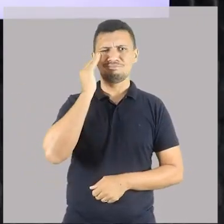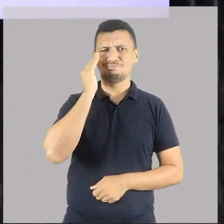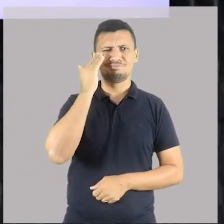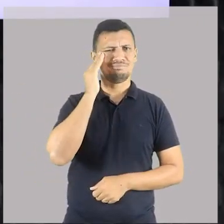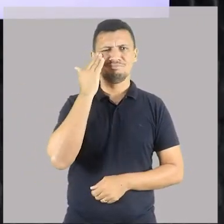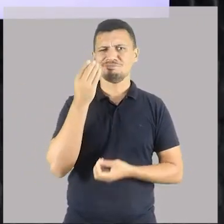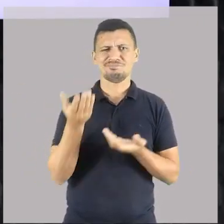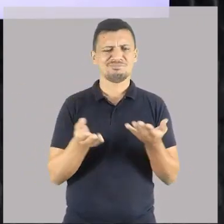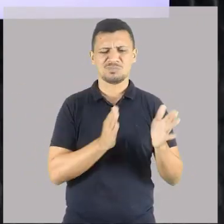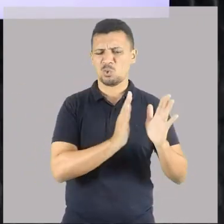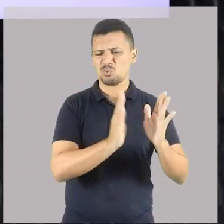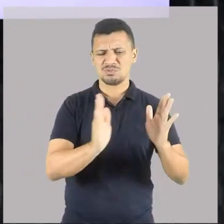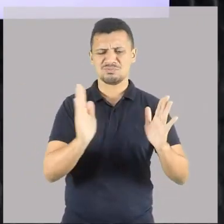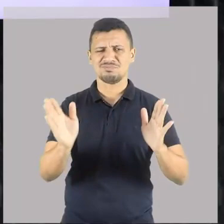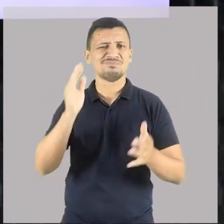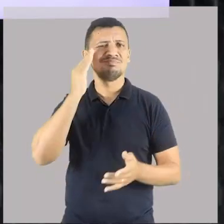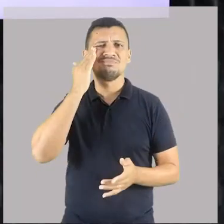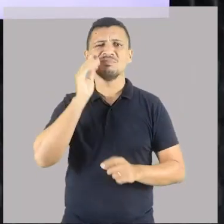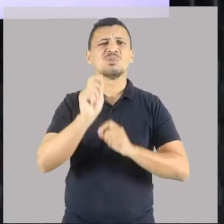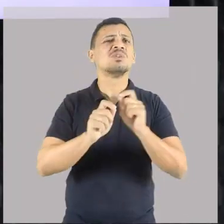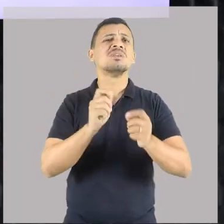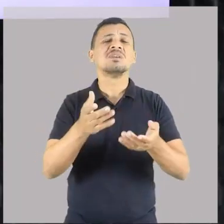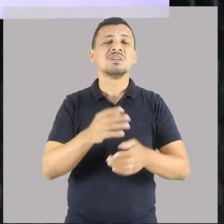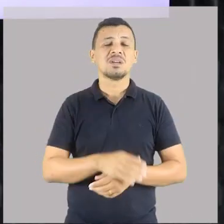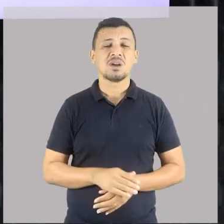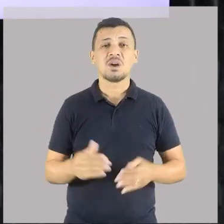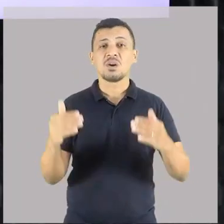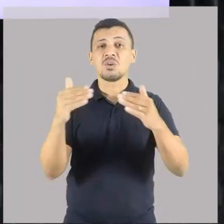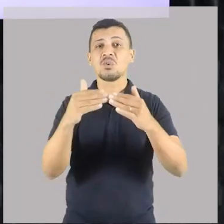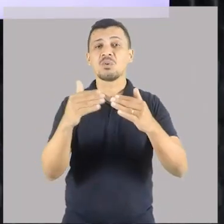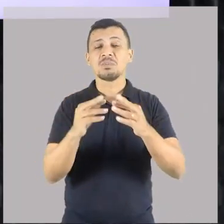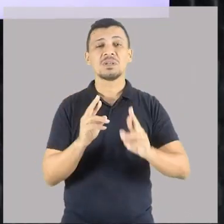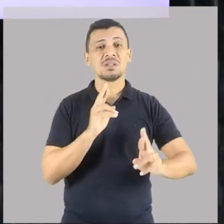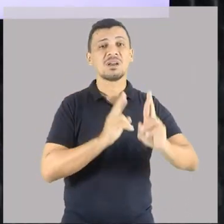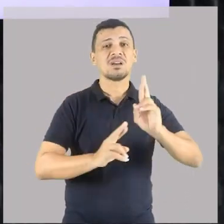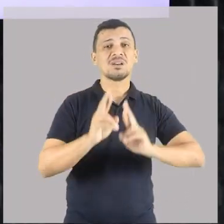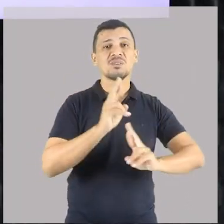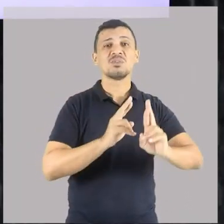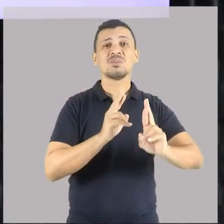era consecutiva. A consecutiva, ela tem a ver com a referência da